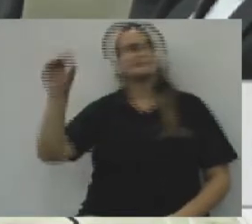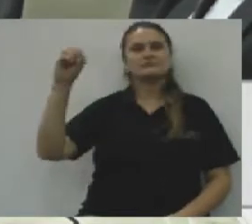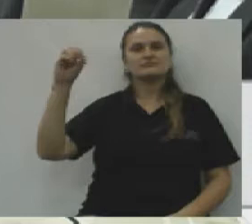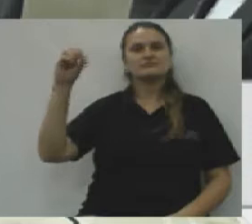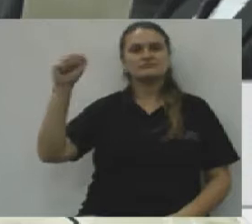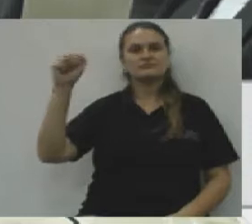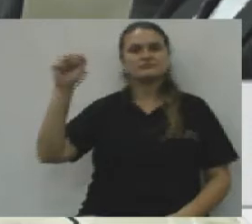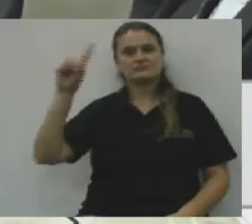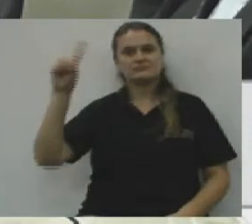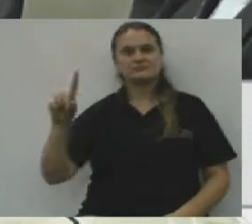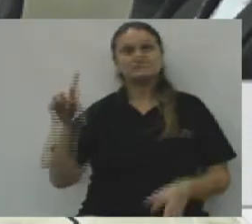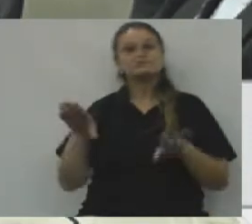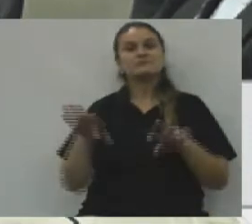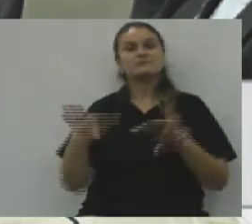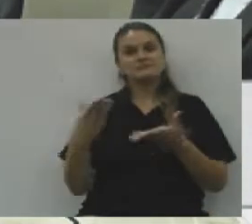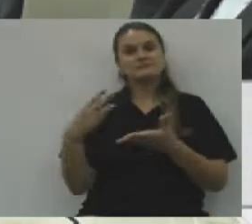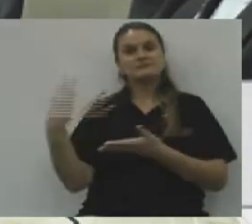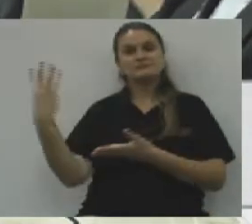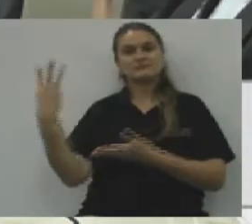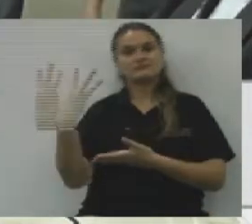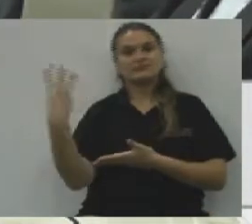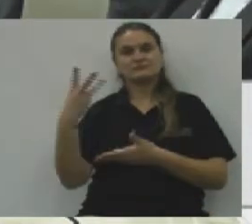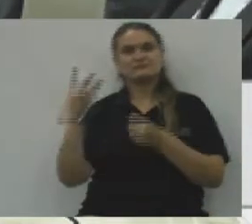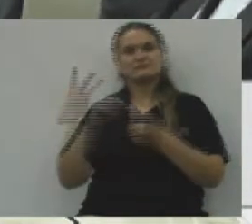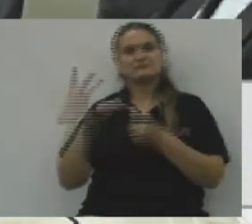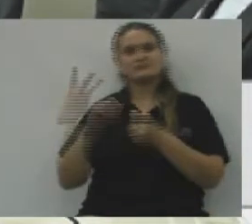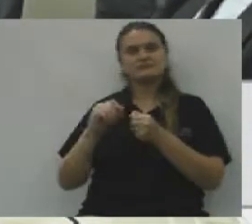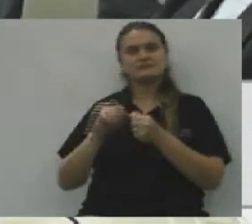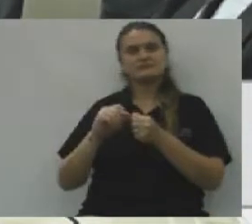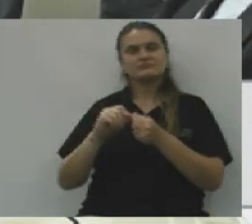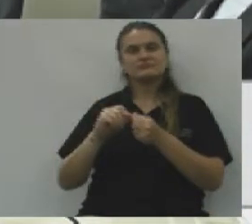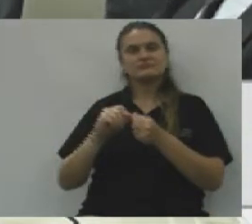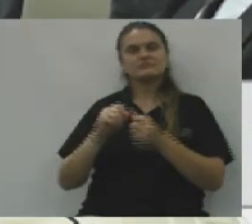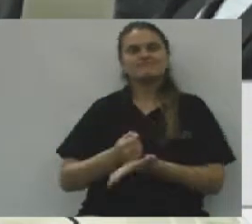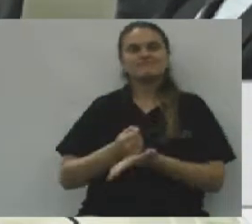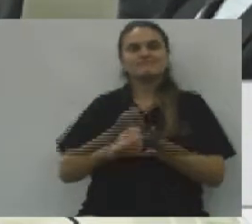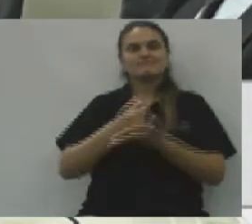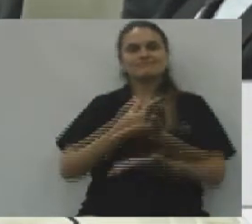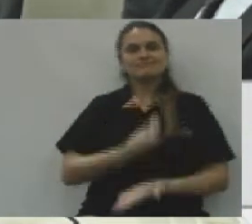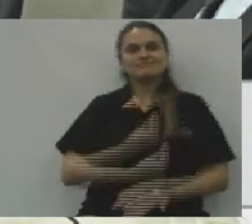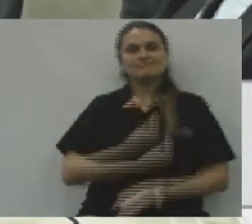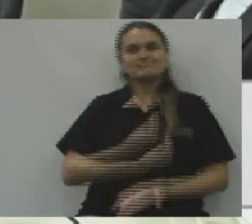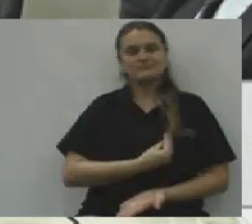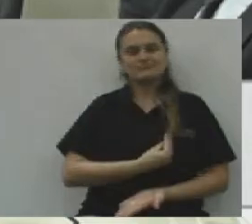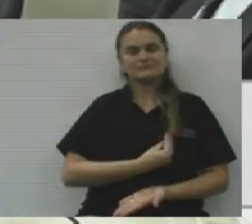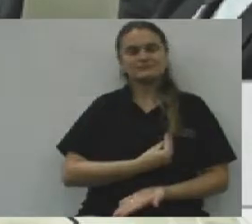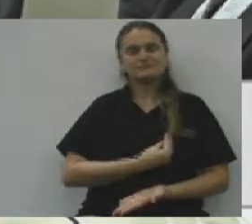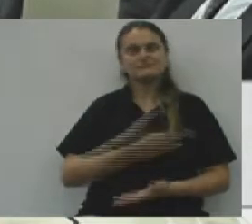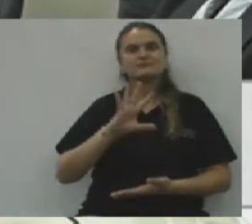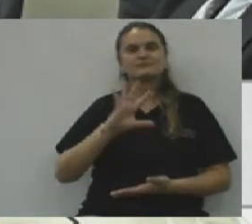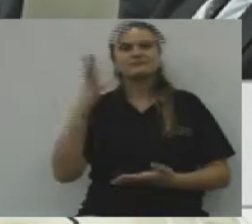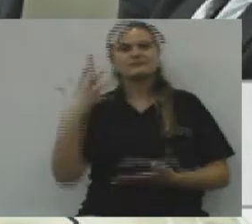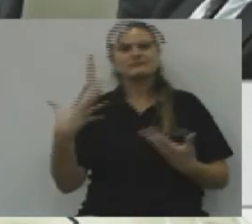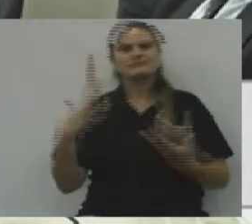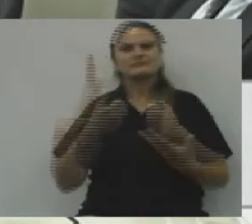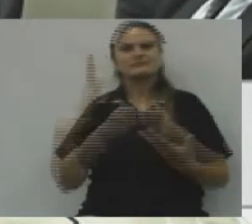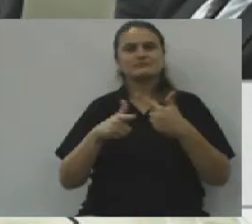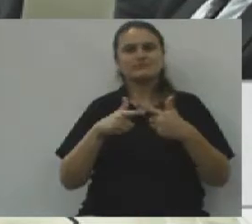quais fizeram os salvamentos dessas vidas que foram